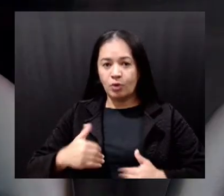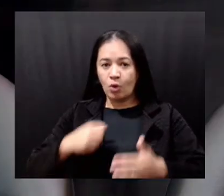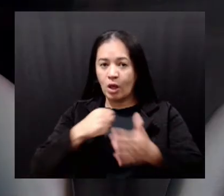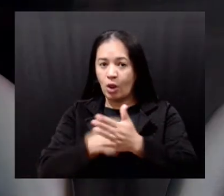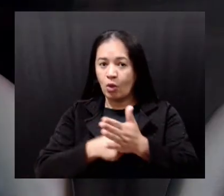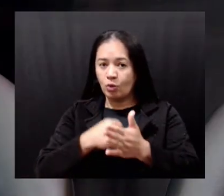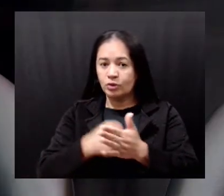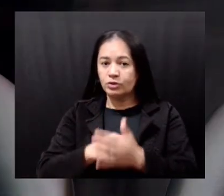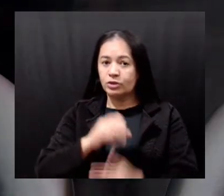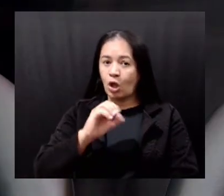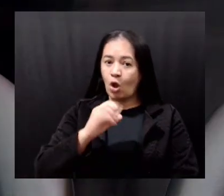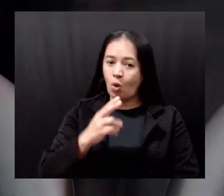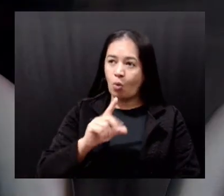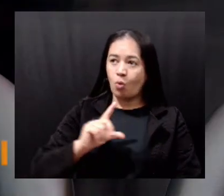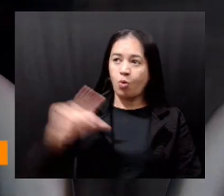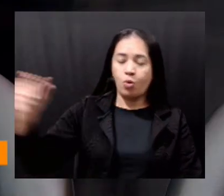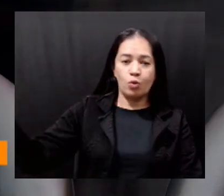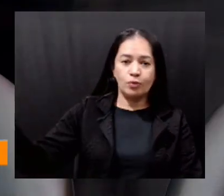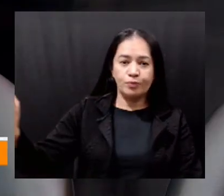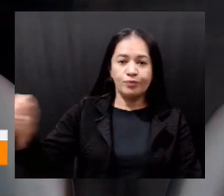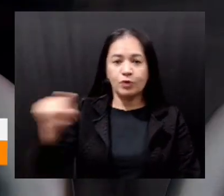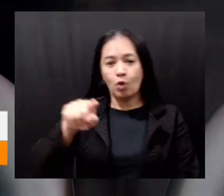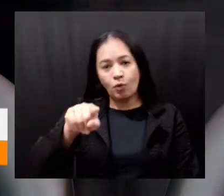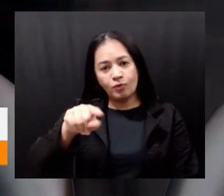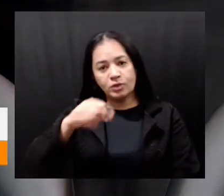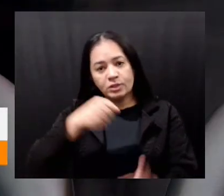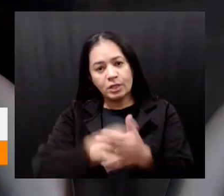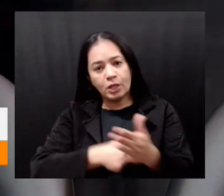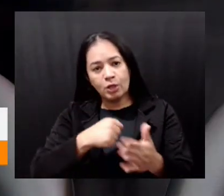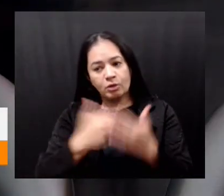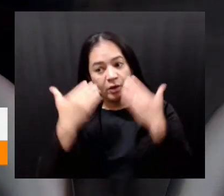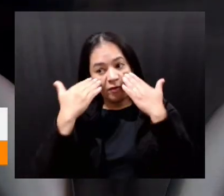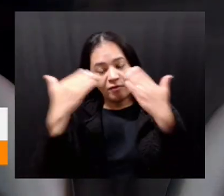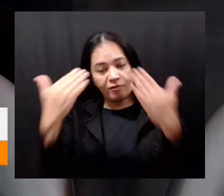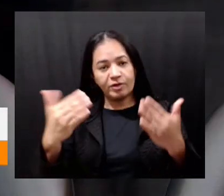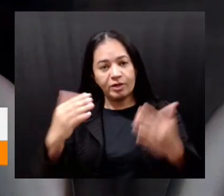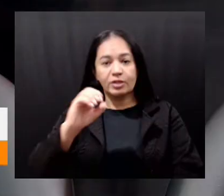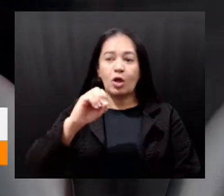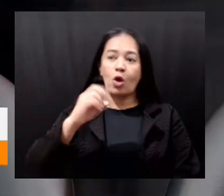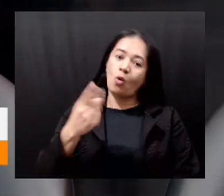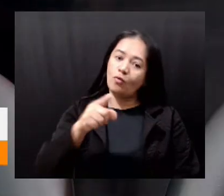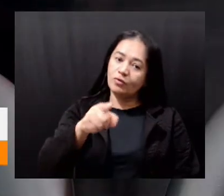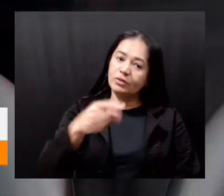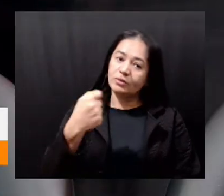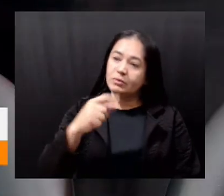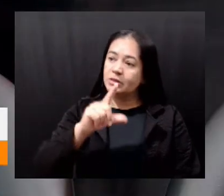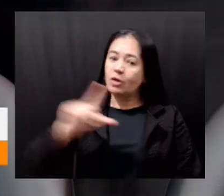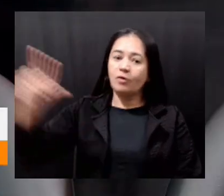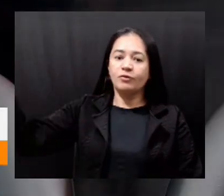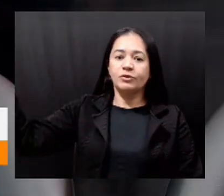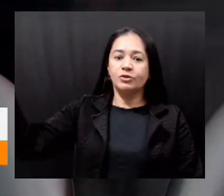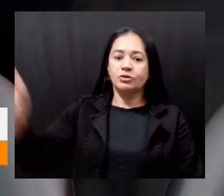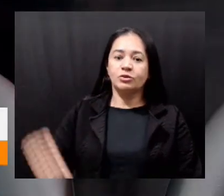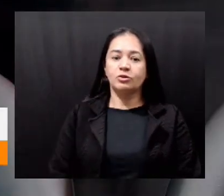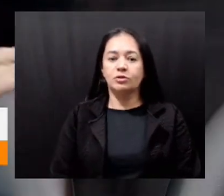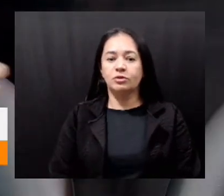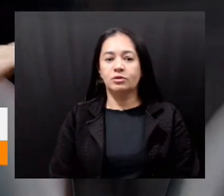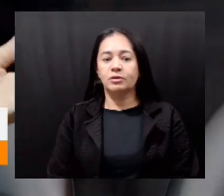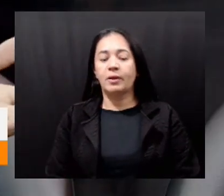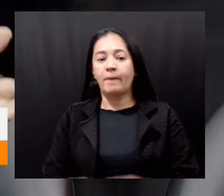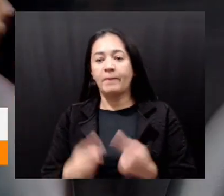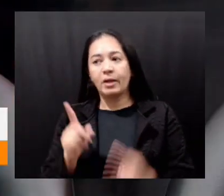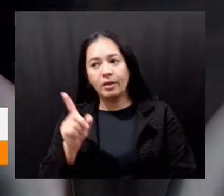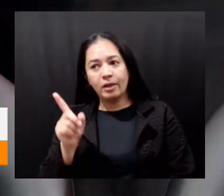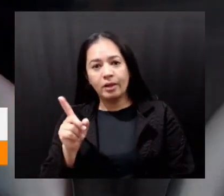né. Ou você vai enfrentar o inimigo, ou você precisa fugir do inimigo. No caso ali, não tem